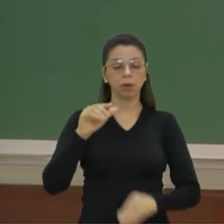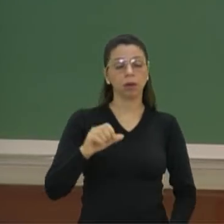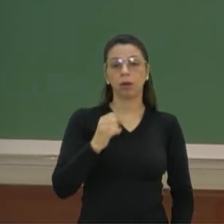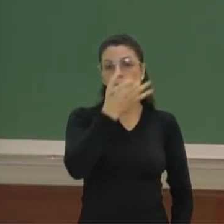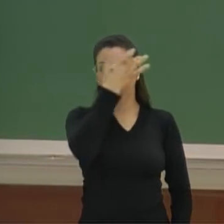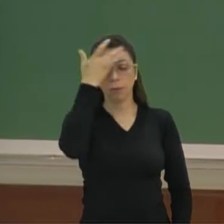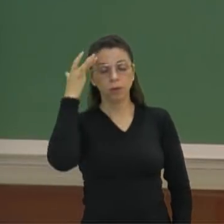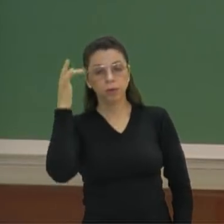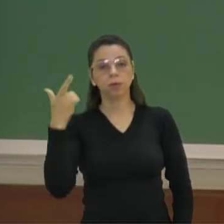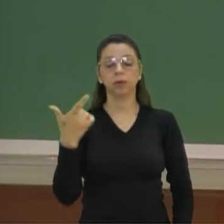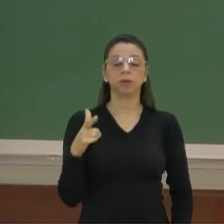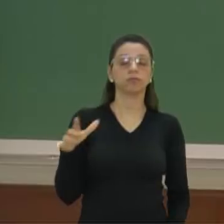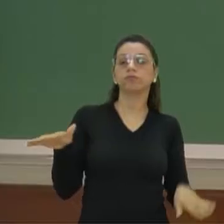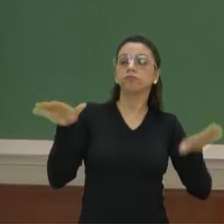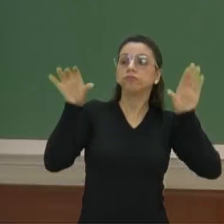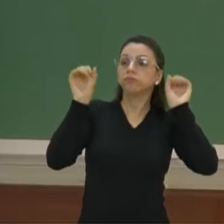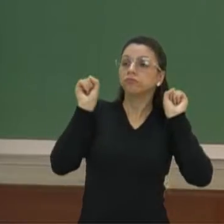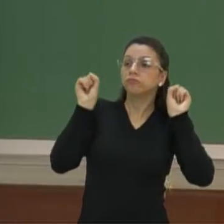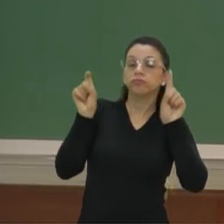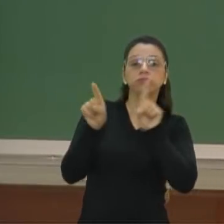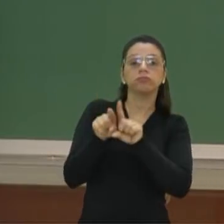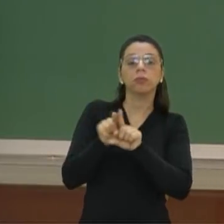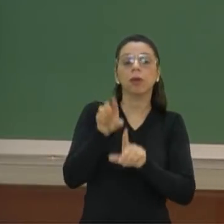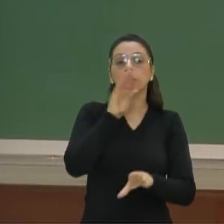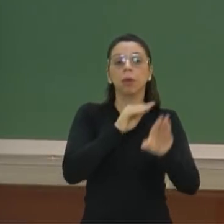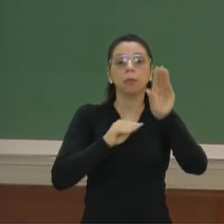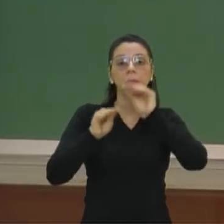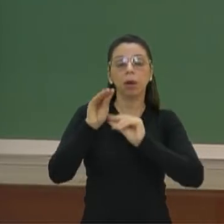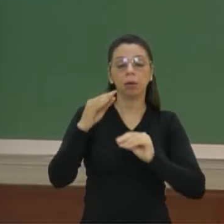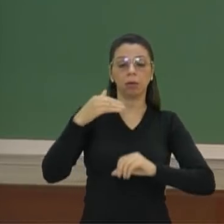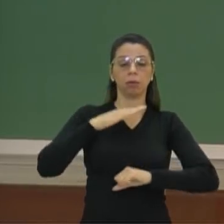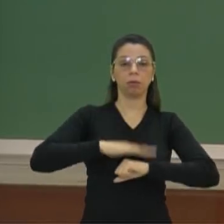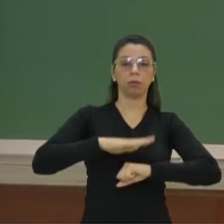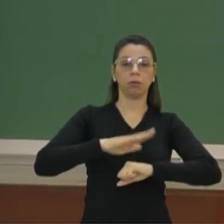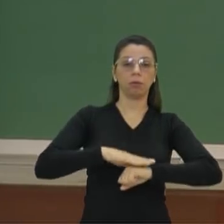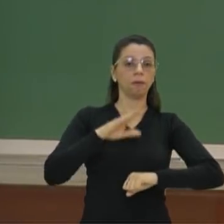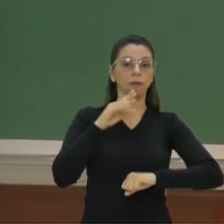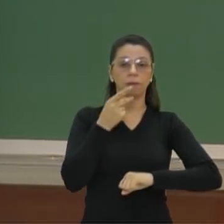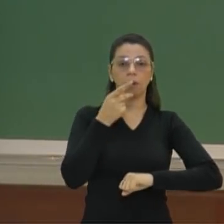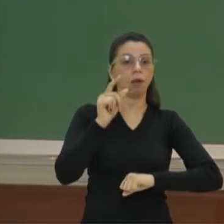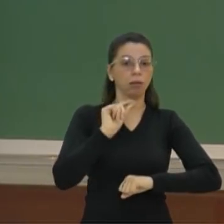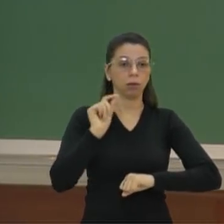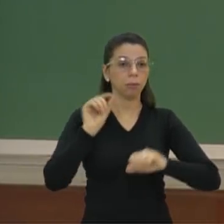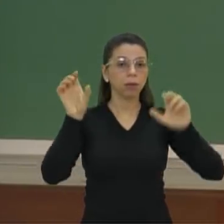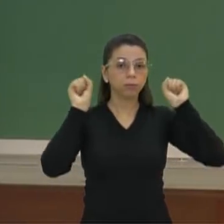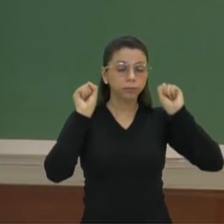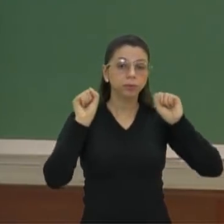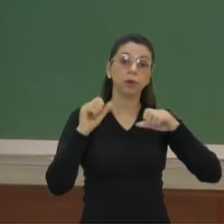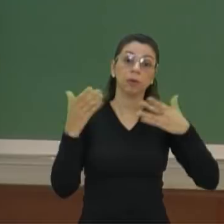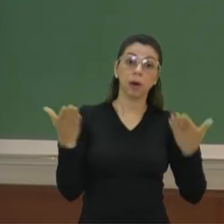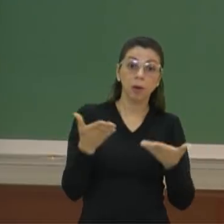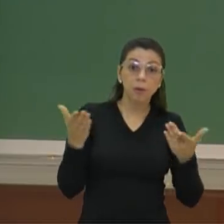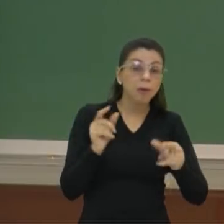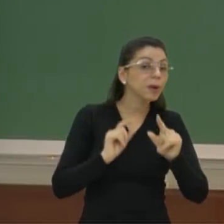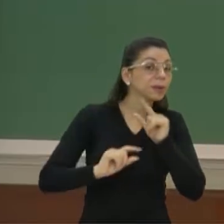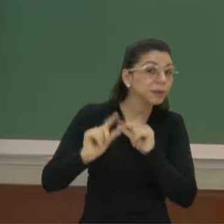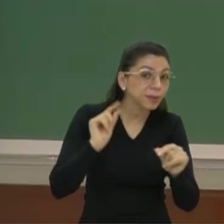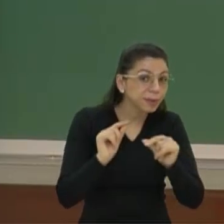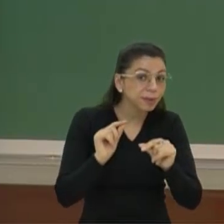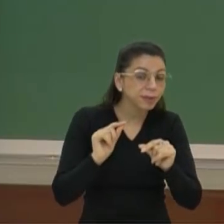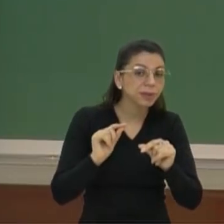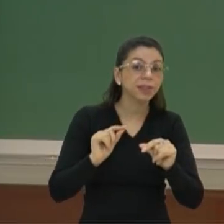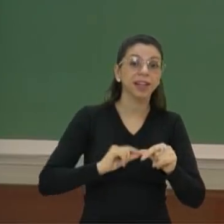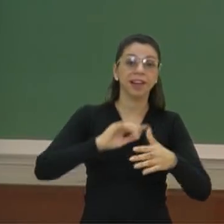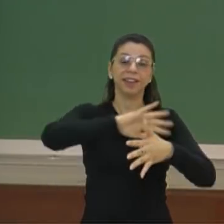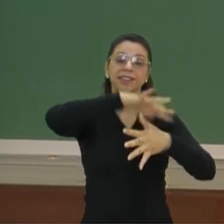que não conseguem me ouvir e nem ouvir ela mesma falar. Então nós vamos conversar agora sobre a